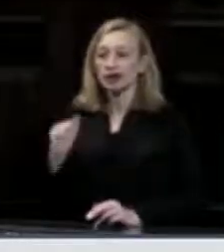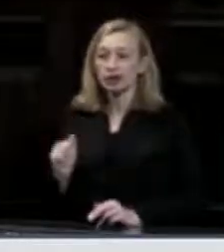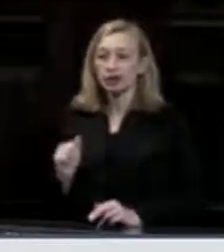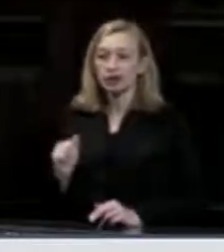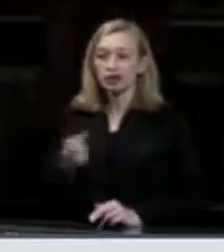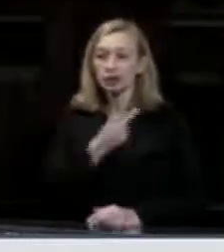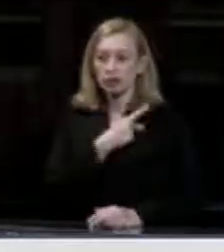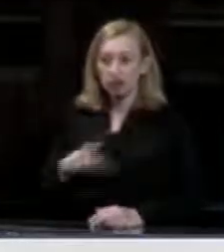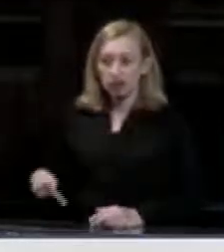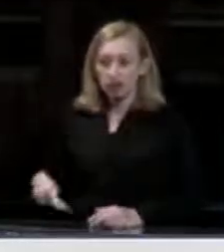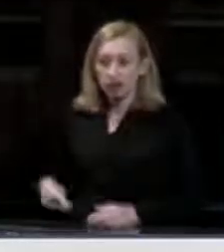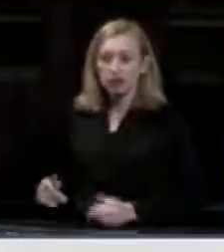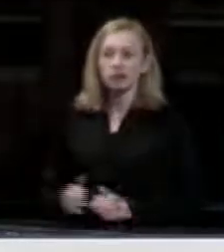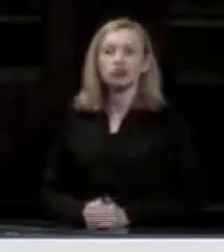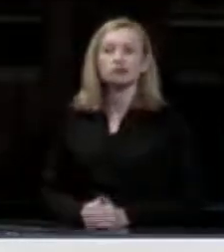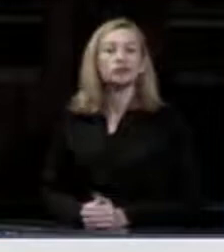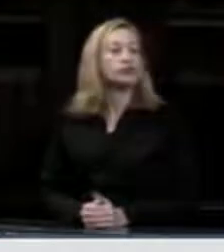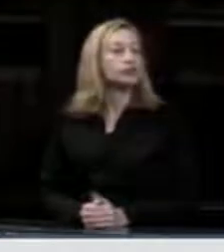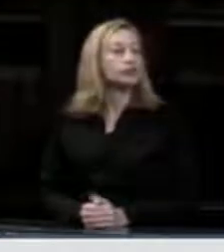presidenciais,